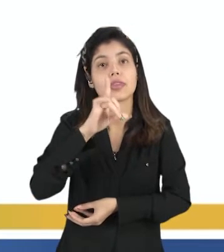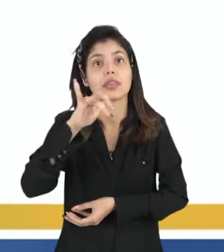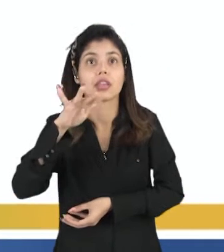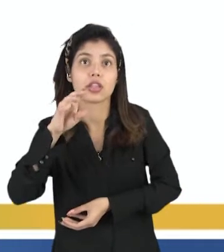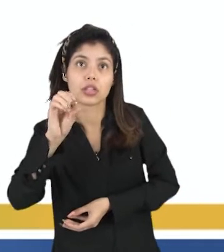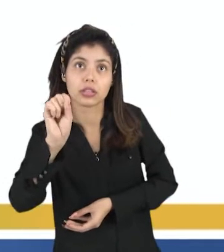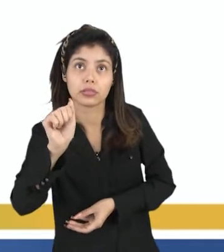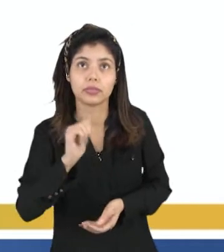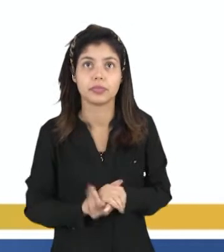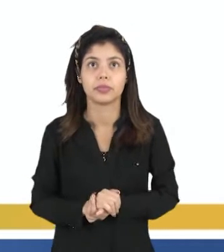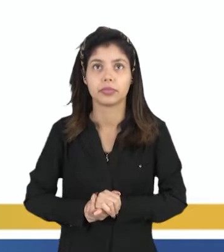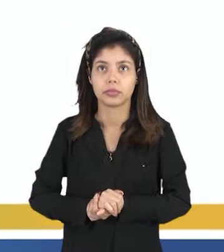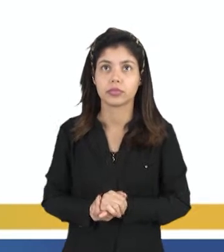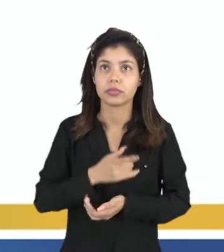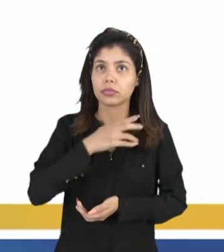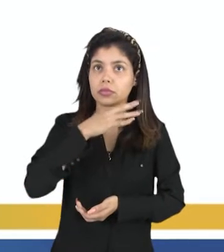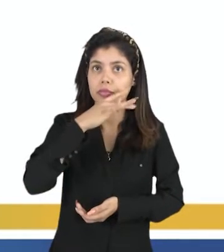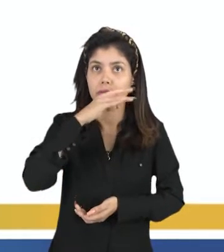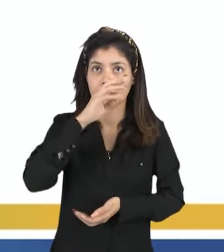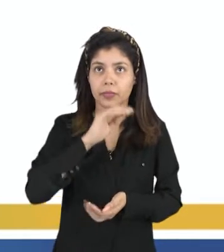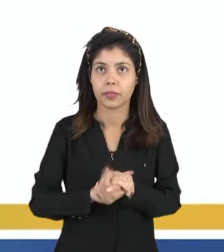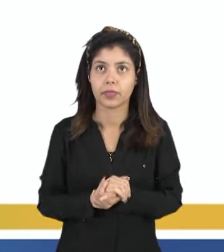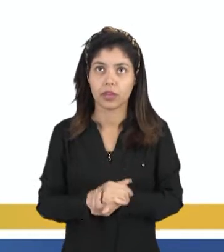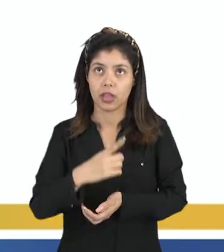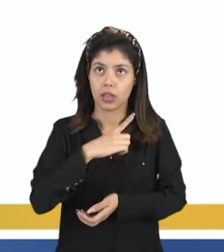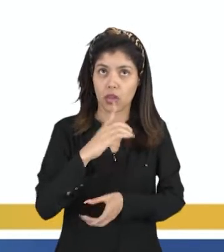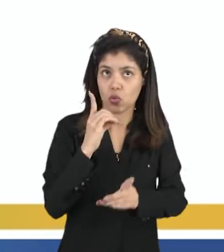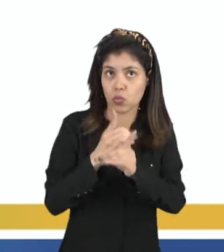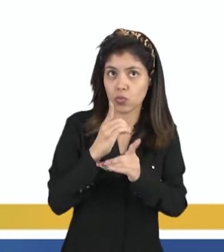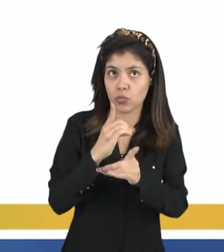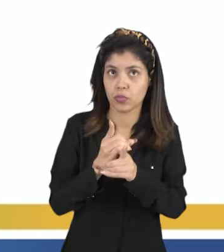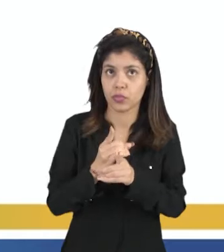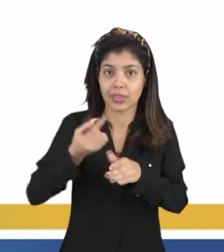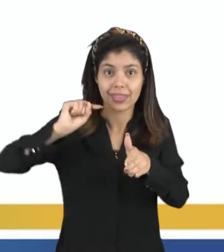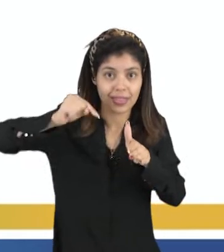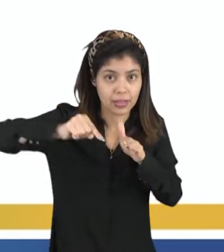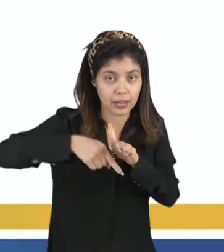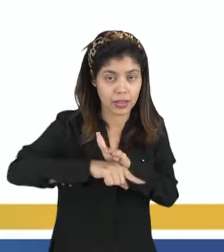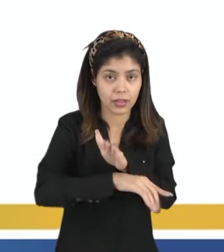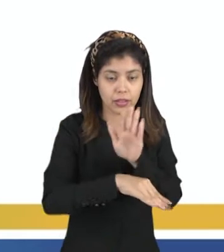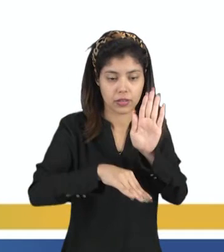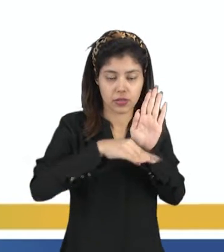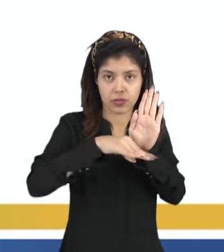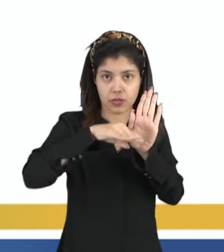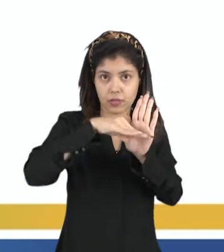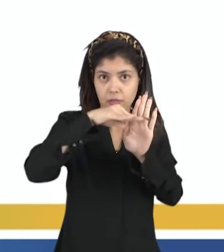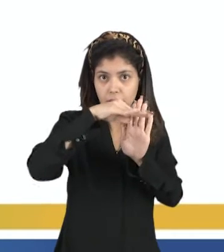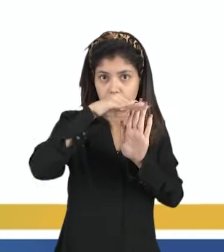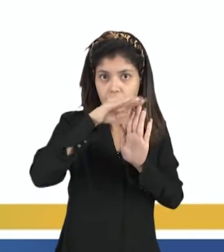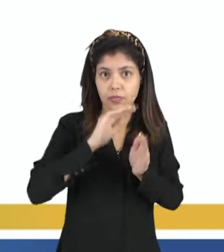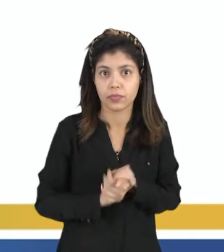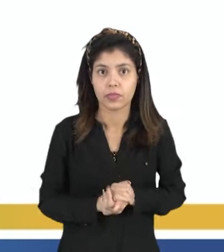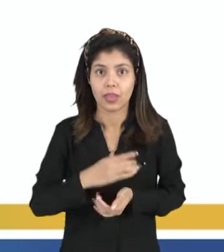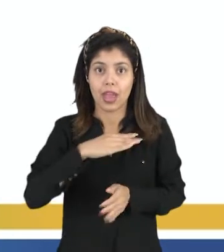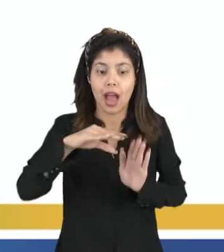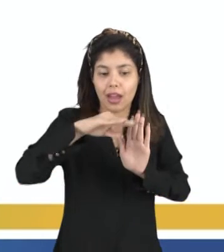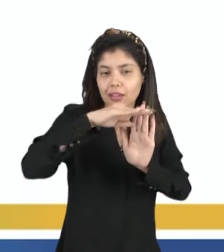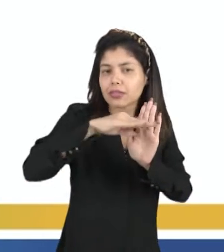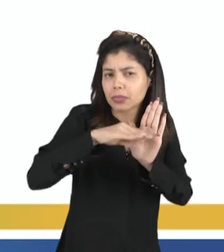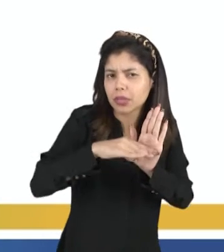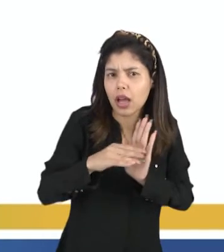de cílios olfatórios. Esses cílios eles são encontrados mergulhados em uma camada de muco, como se fosse